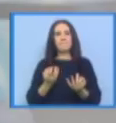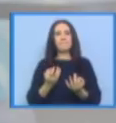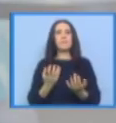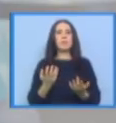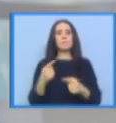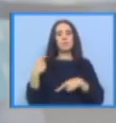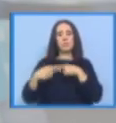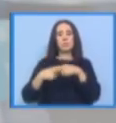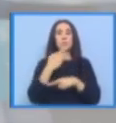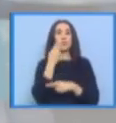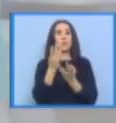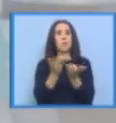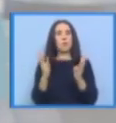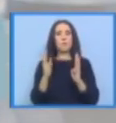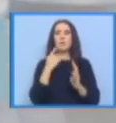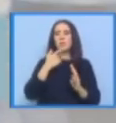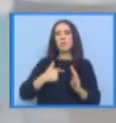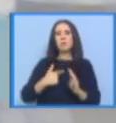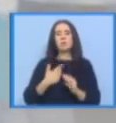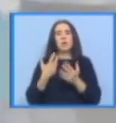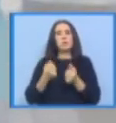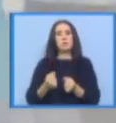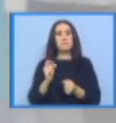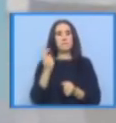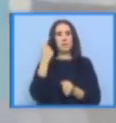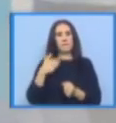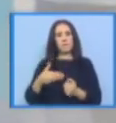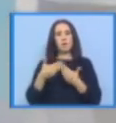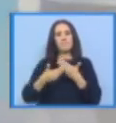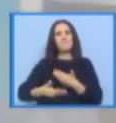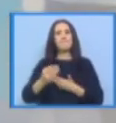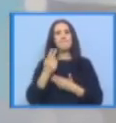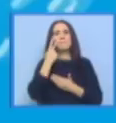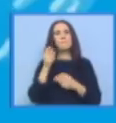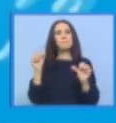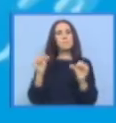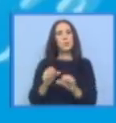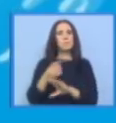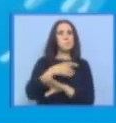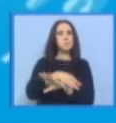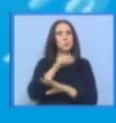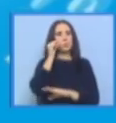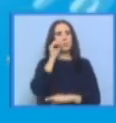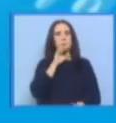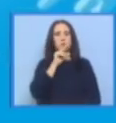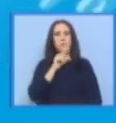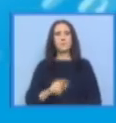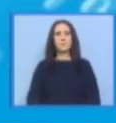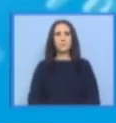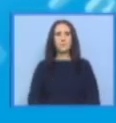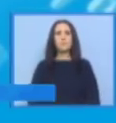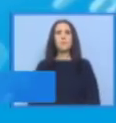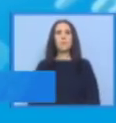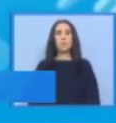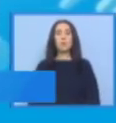uma geração de jovens que muitos dizem que é a primeira que vai viver ou começa a viver pior do que os seus pais. E se nós cruzarmos até os